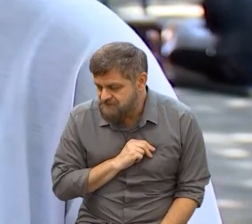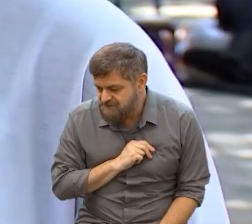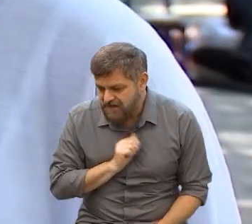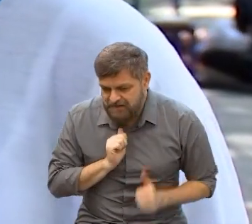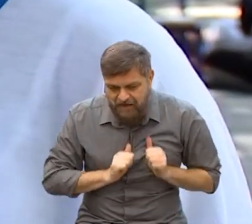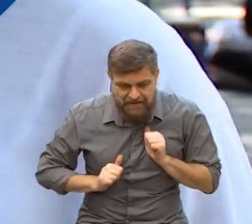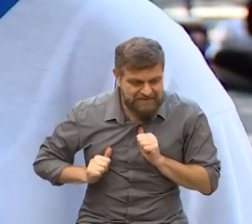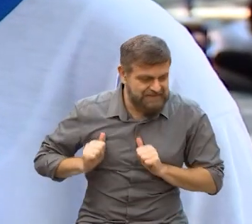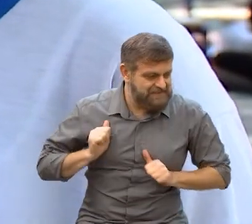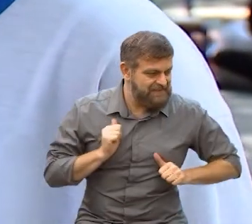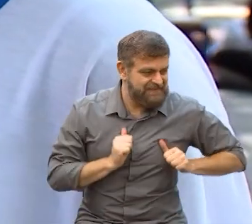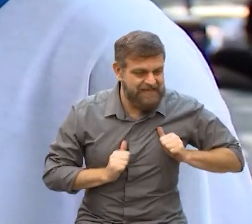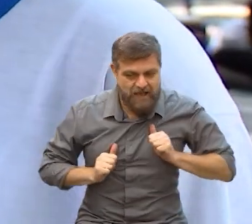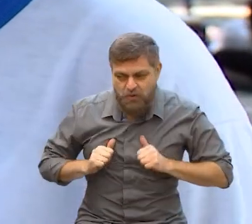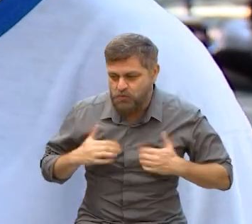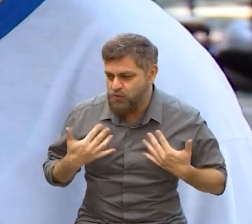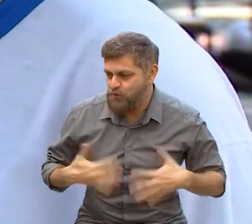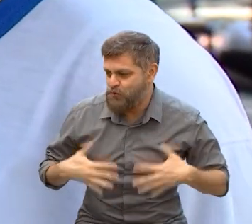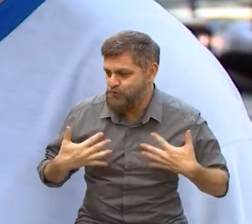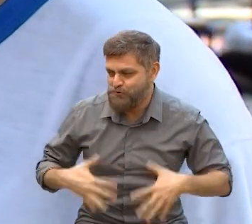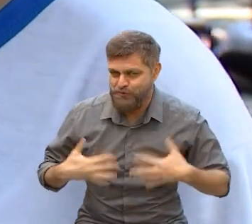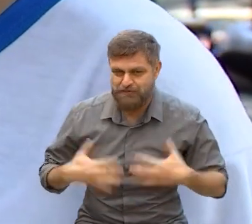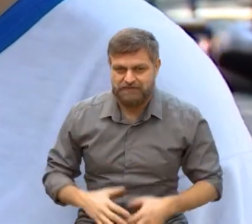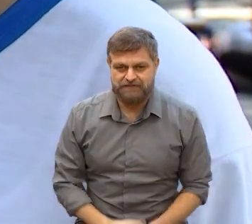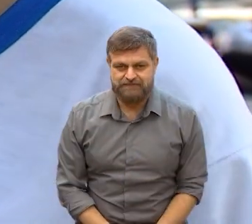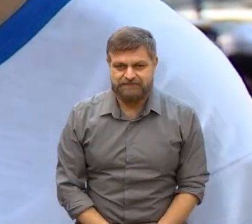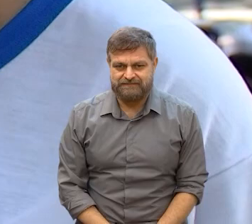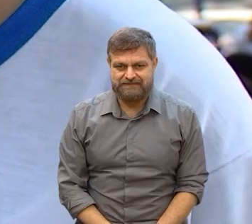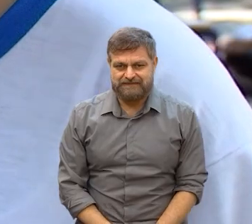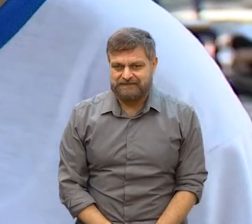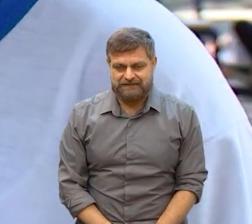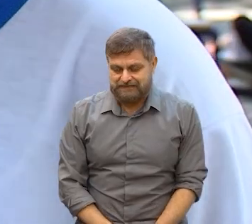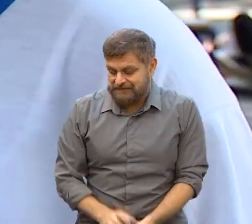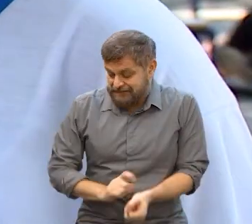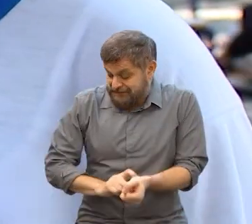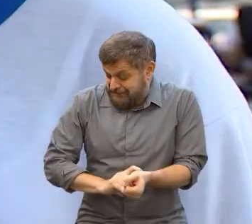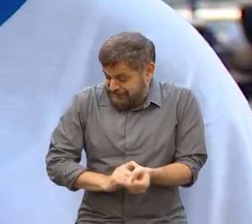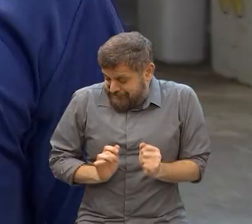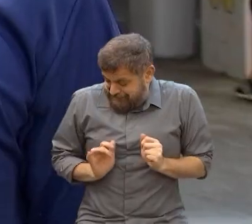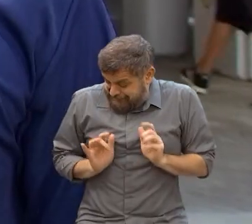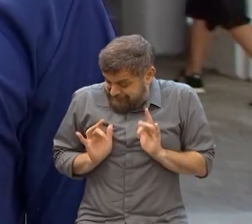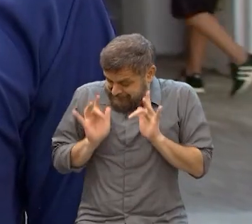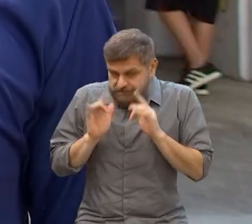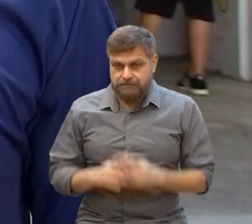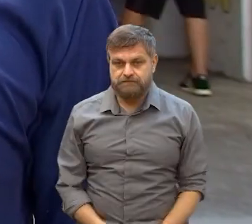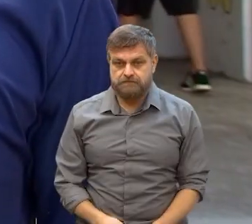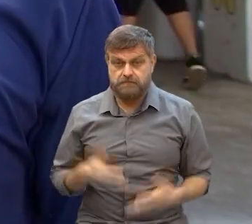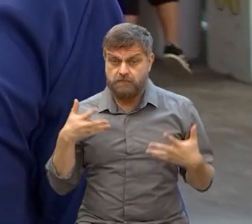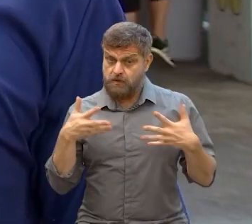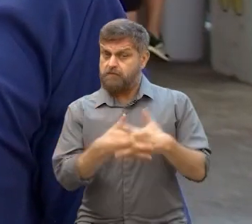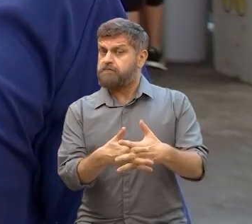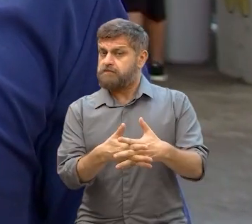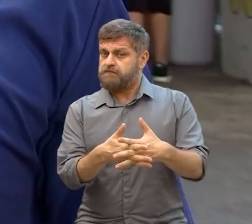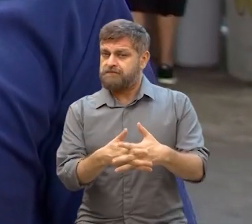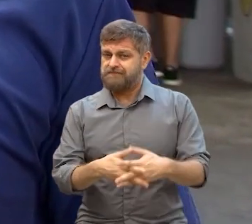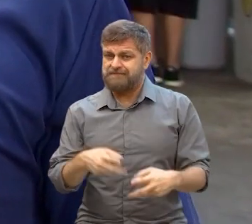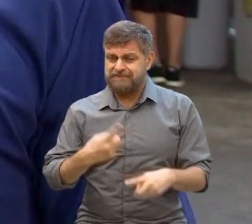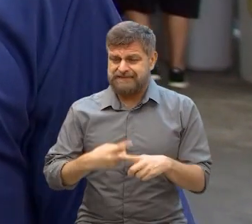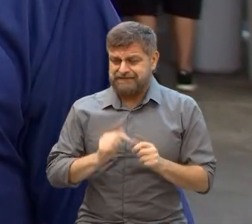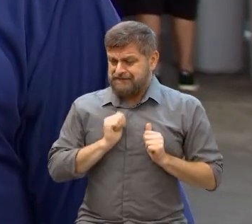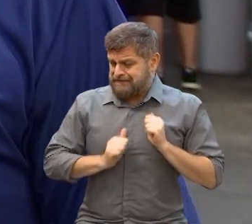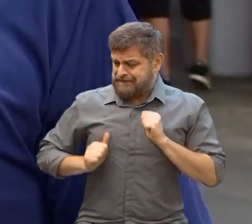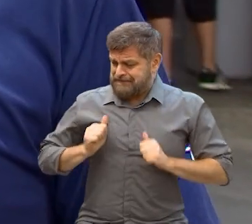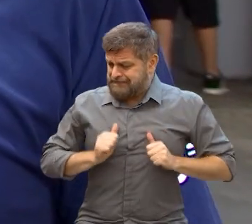ansiedade demais. Nossa, muito nervosismo. É complicado. Eu fico